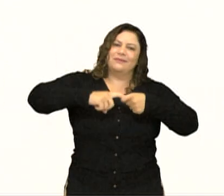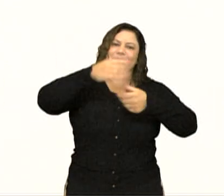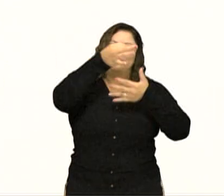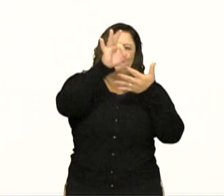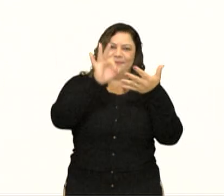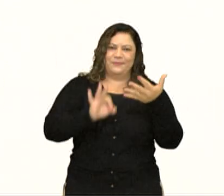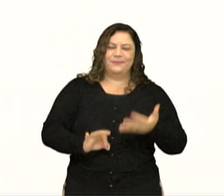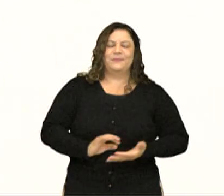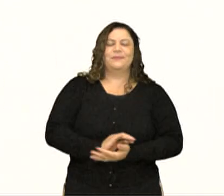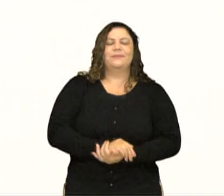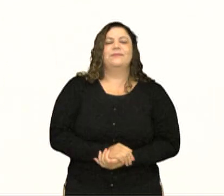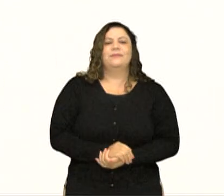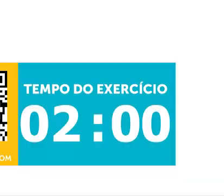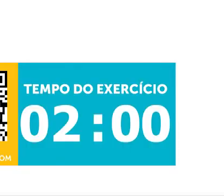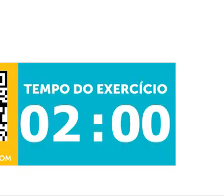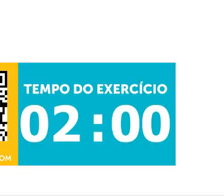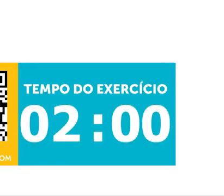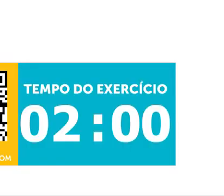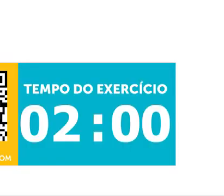correção.